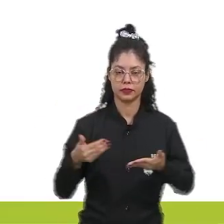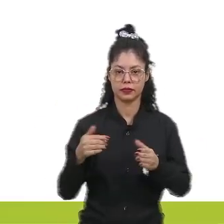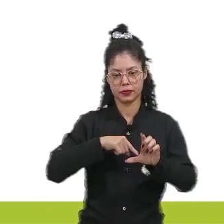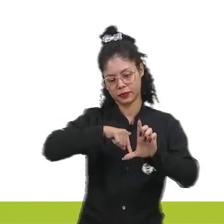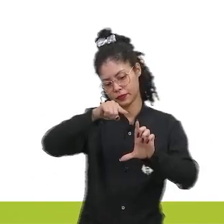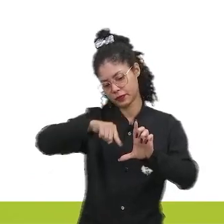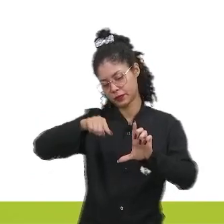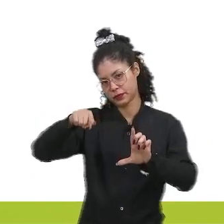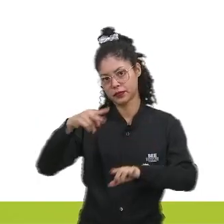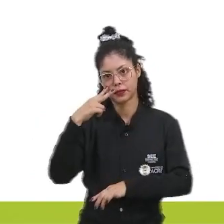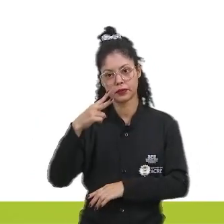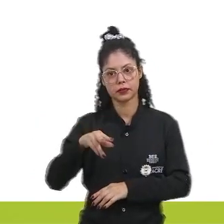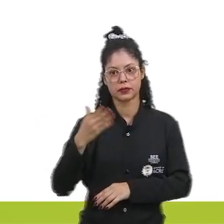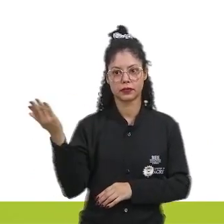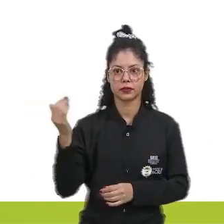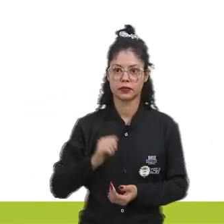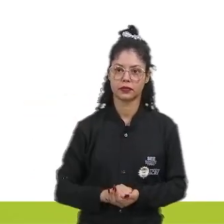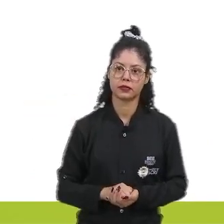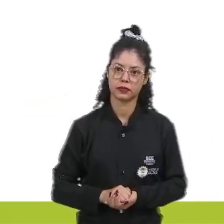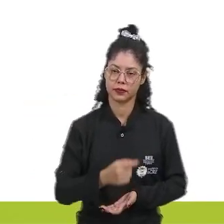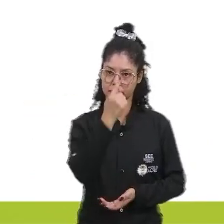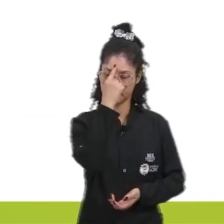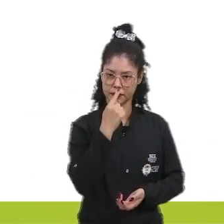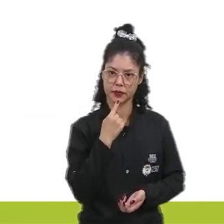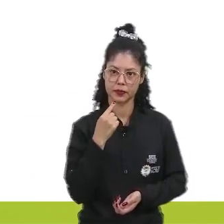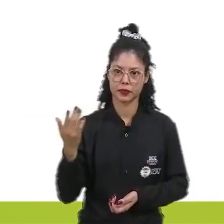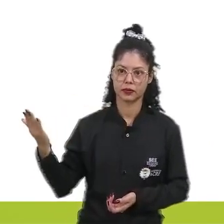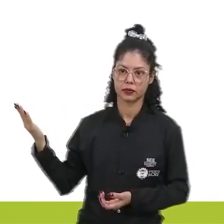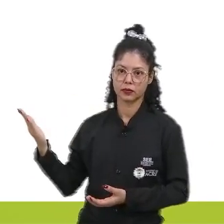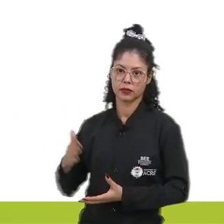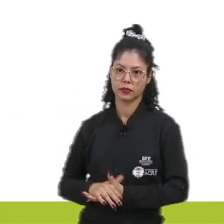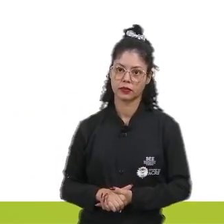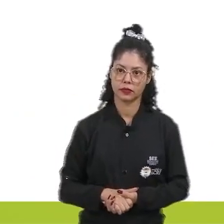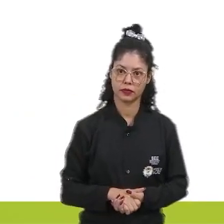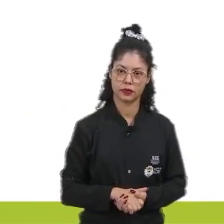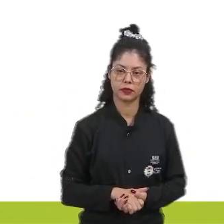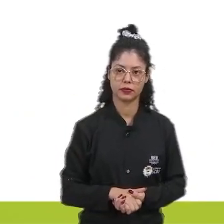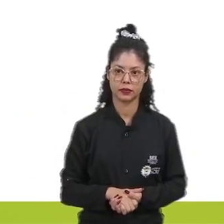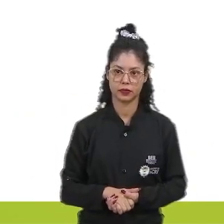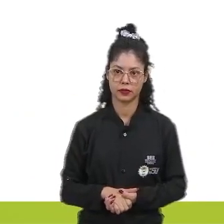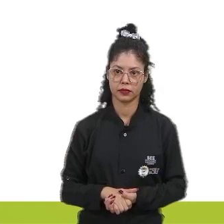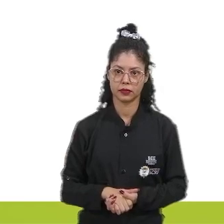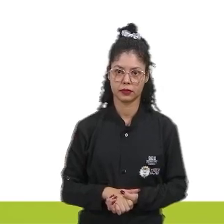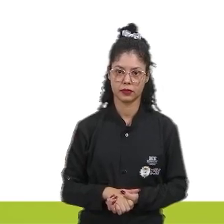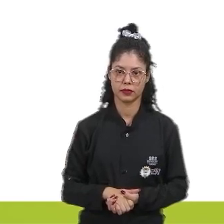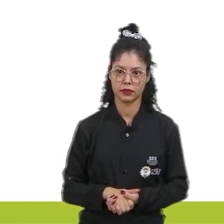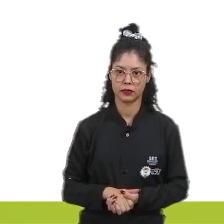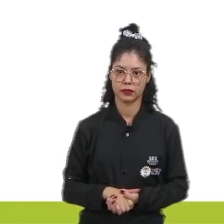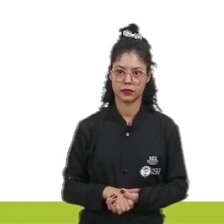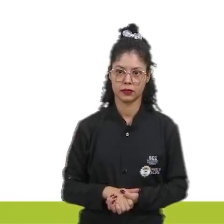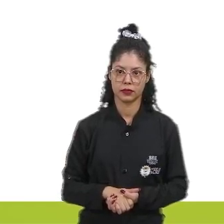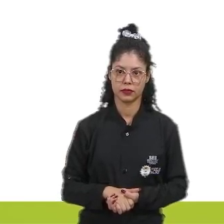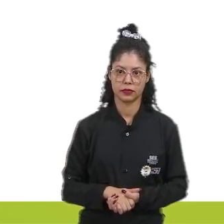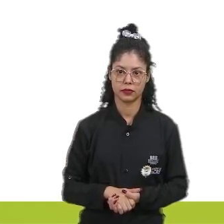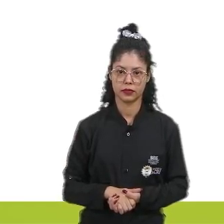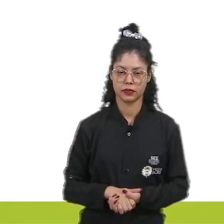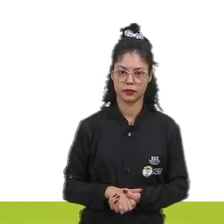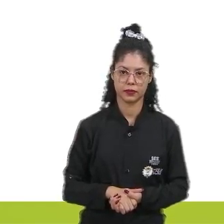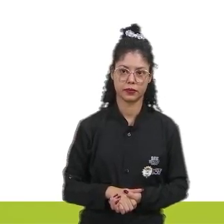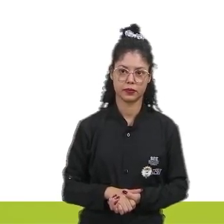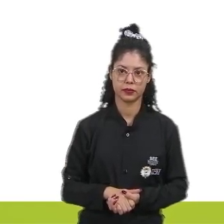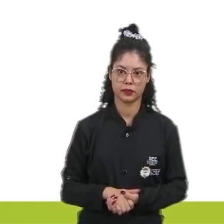para a gente entender. Eu vou colocar todos os gráficos aqui, ó, para a gente dar uma olhadinha em cada um deles,